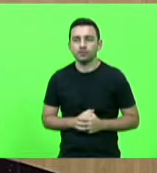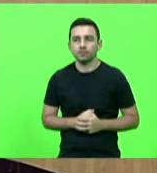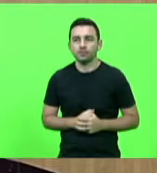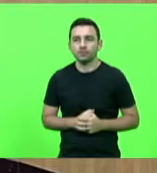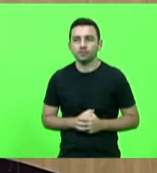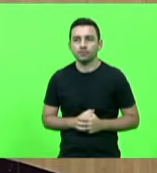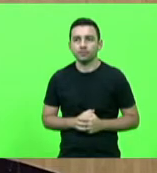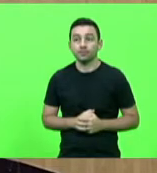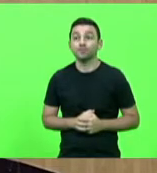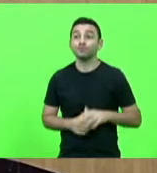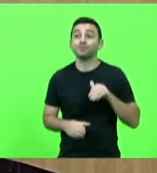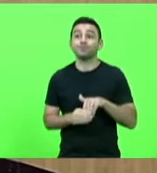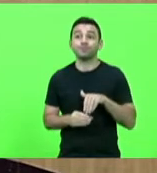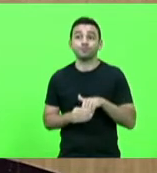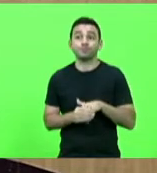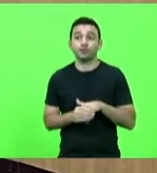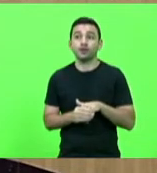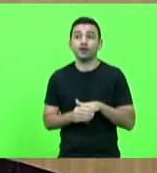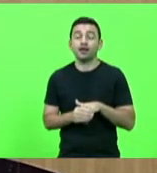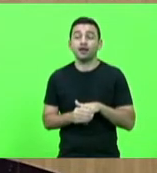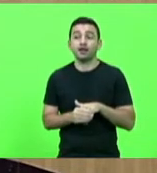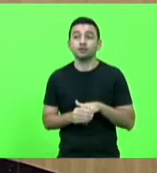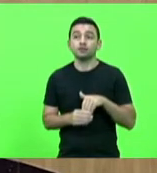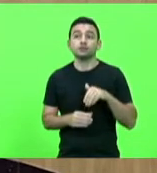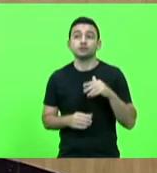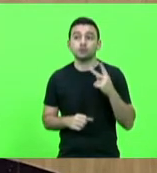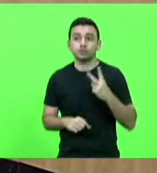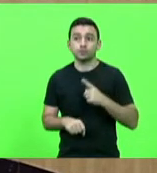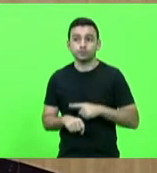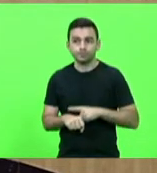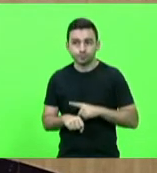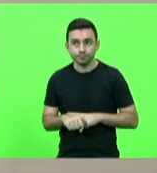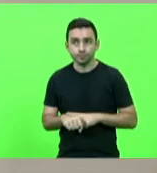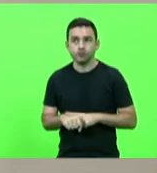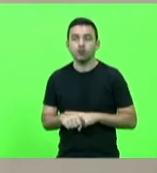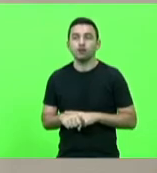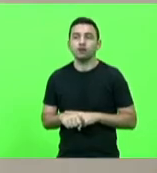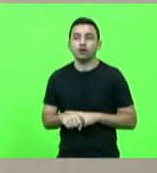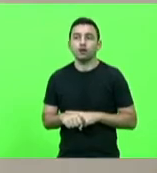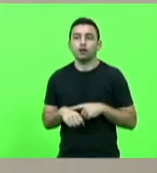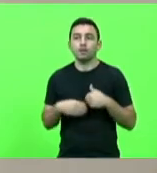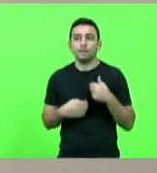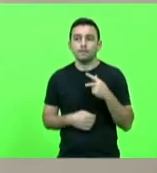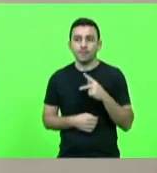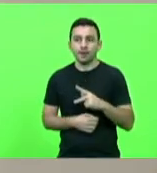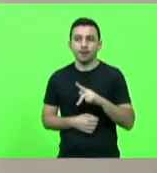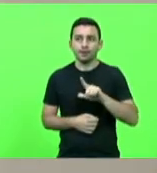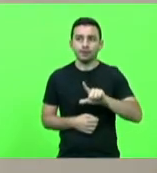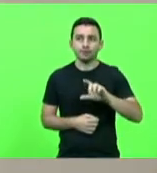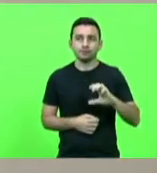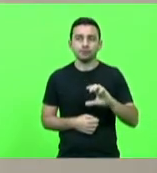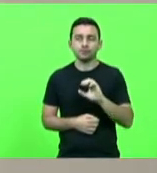Em votação, em segundo turno, o PLC 004.